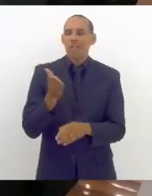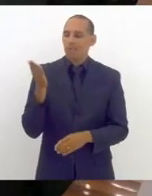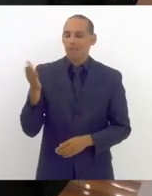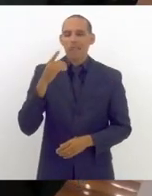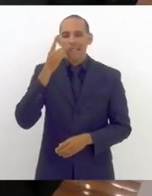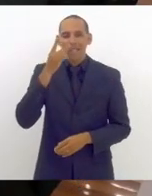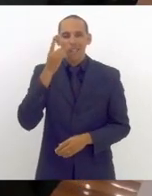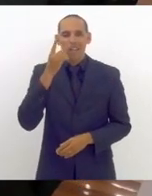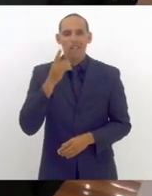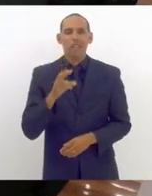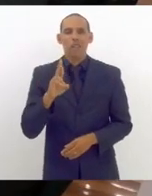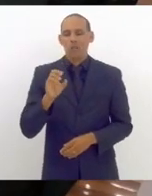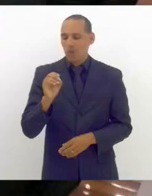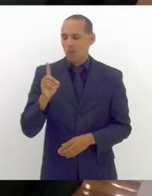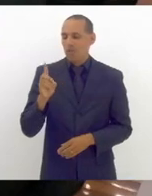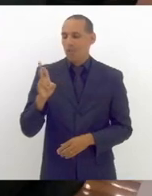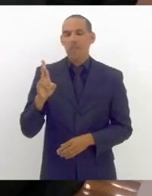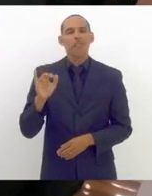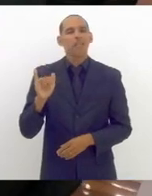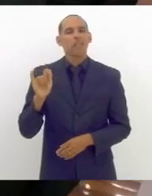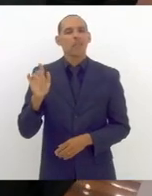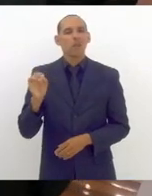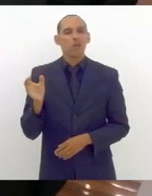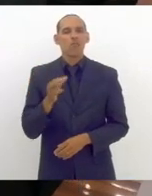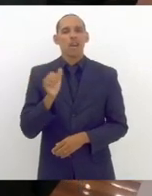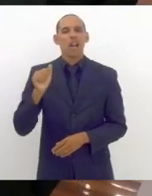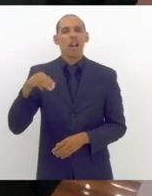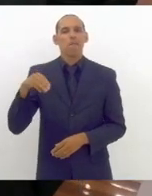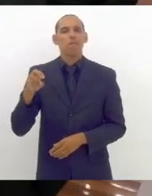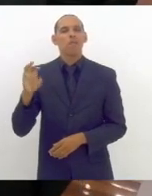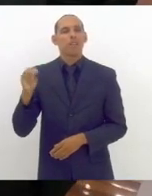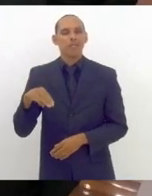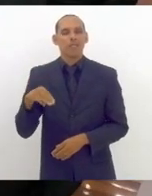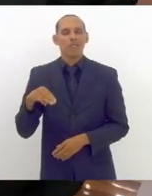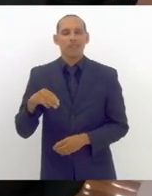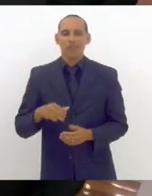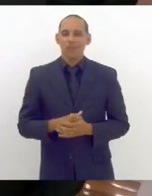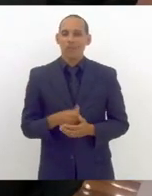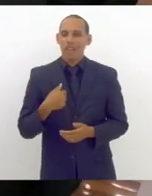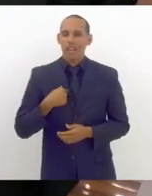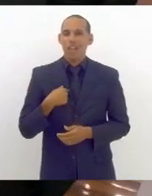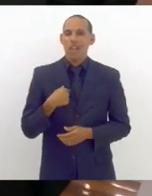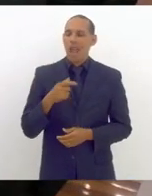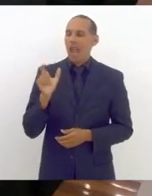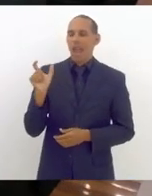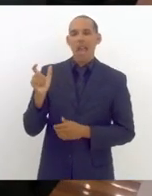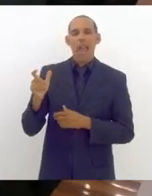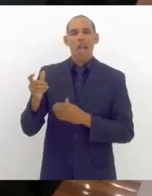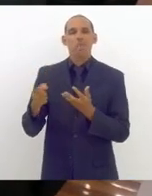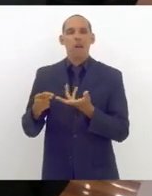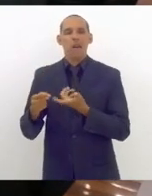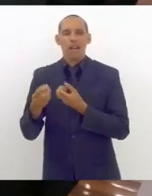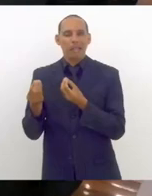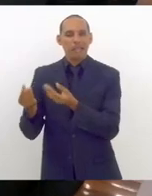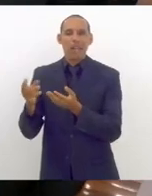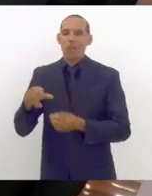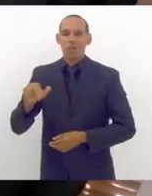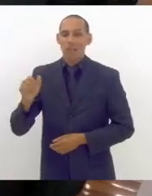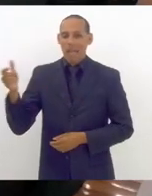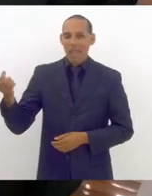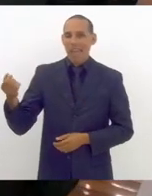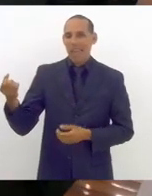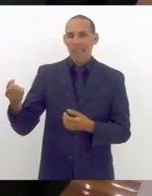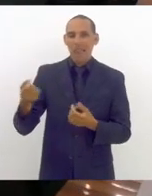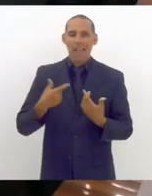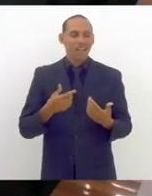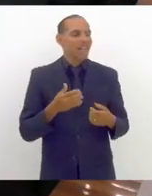o deputado Rodrigo Amorim que eu nunca adjetivo ele é que me adjetivo seu